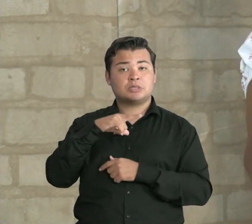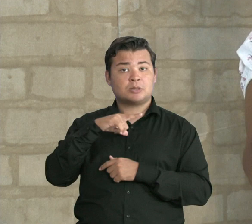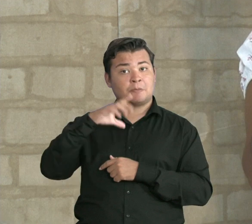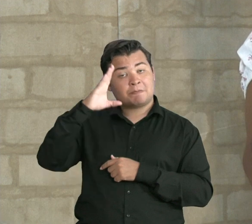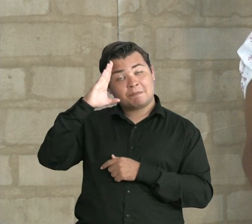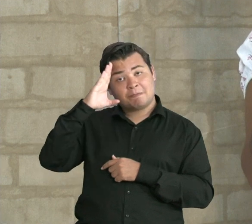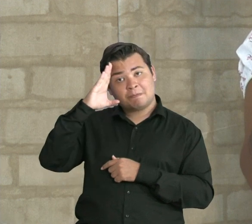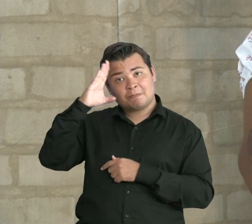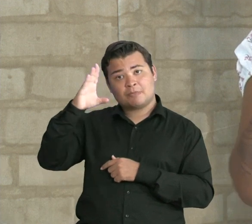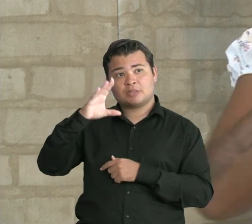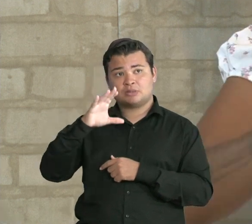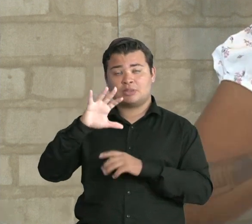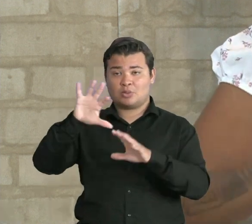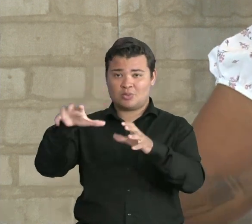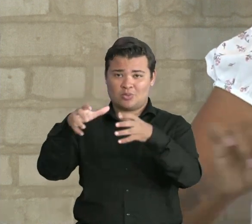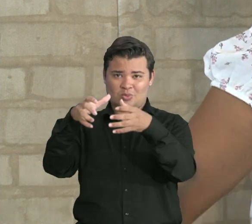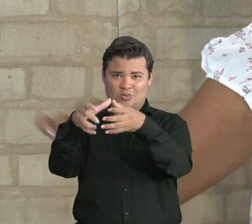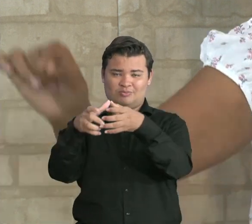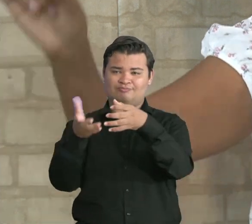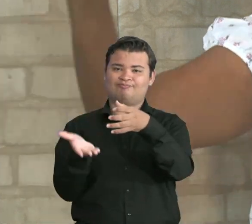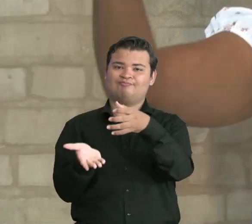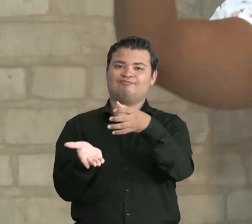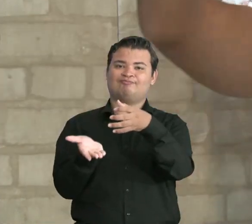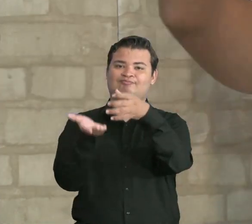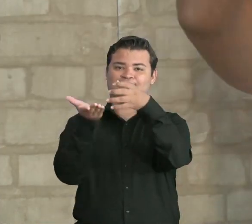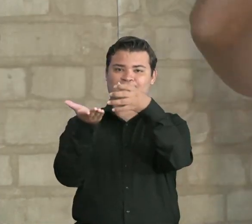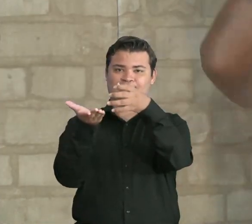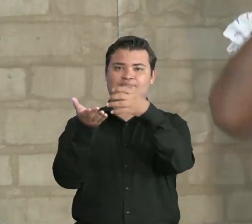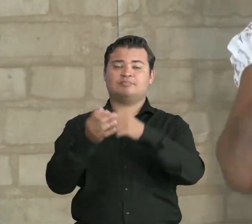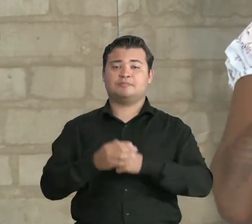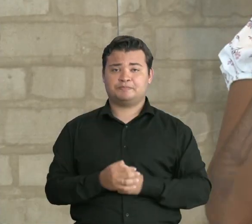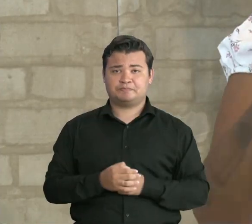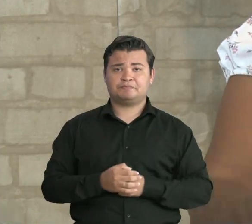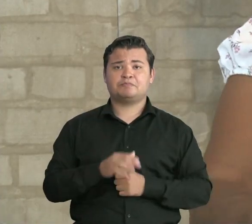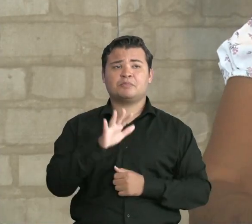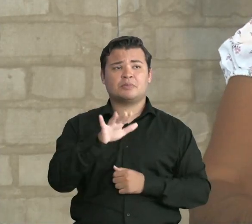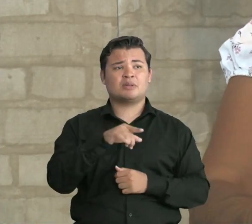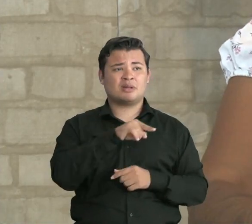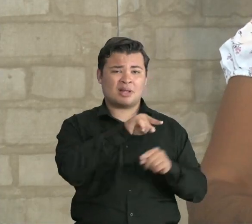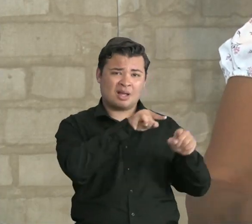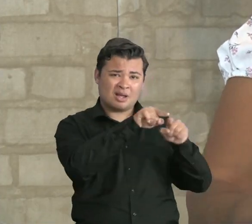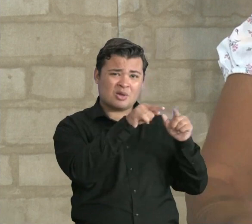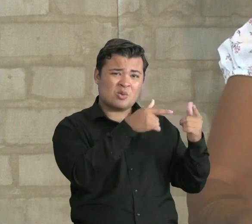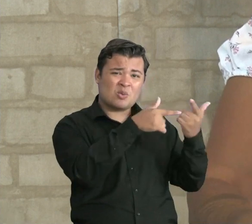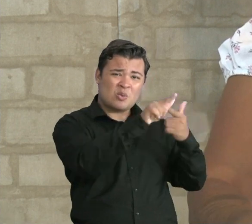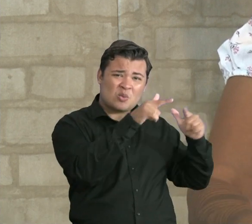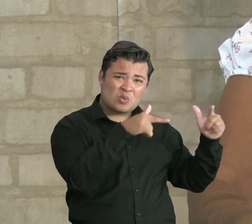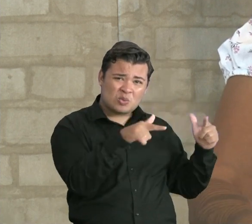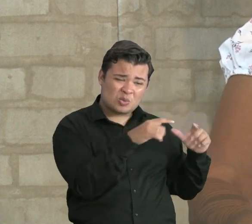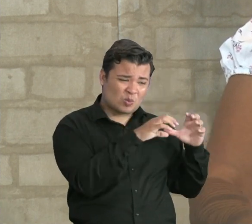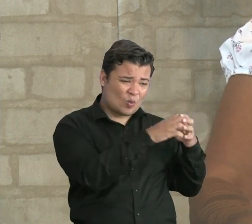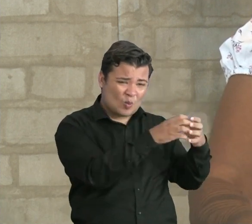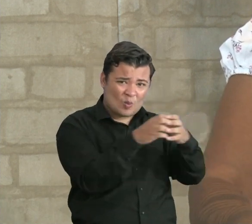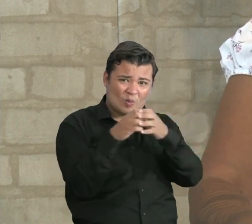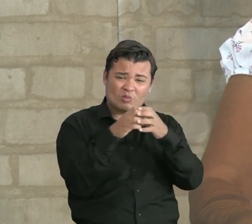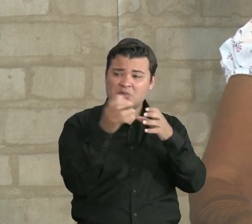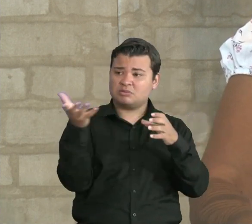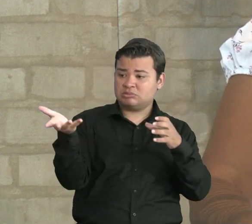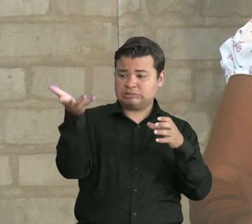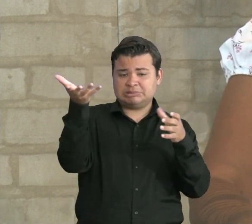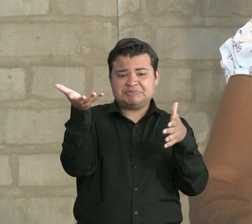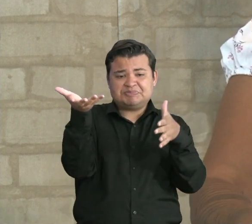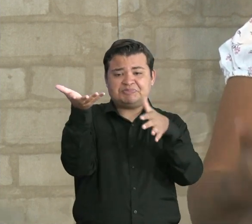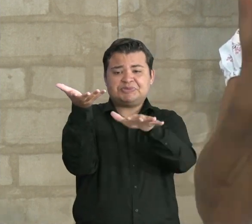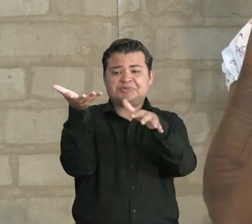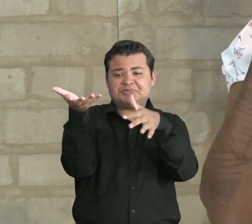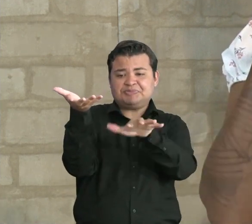centralidade em determinados sujeitos e, de maneira muito periférica, estão incluídos esses segmentos discriminados